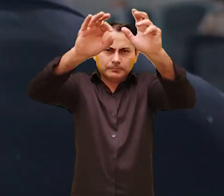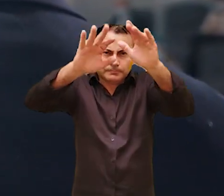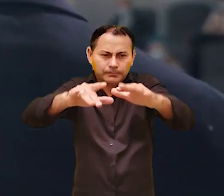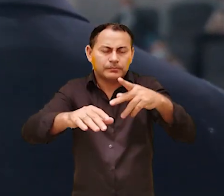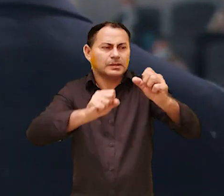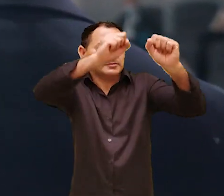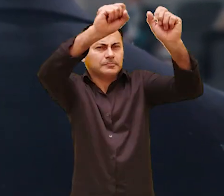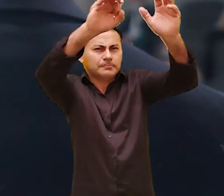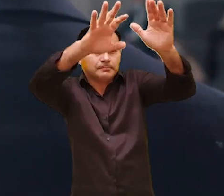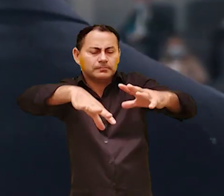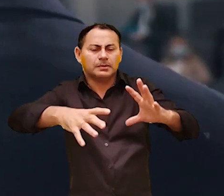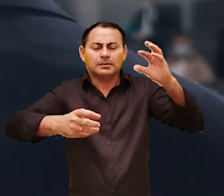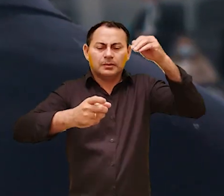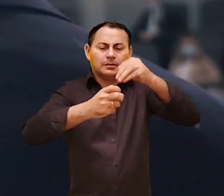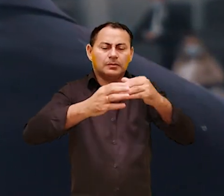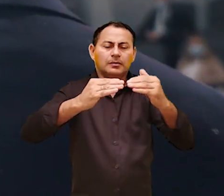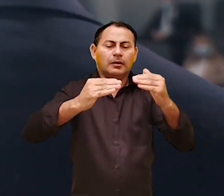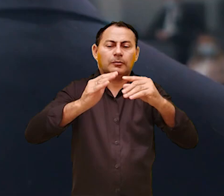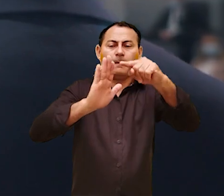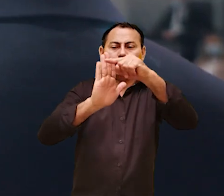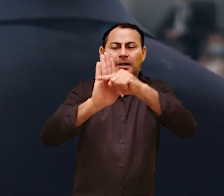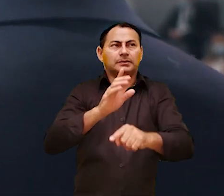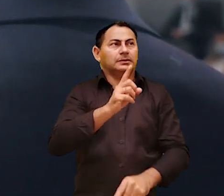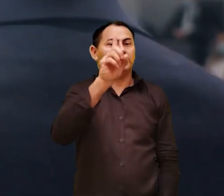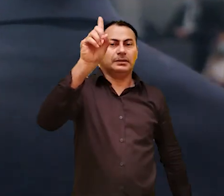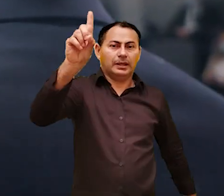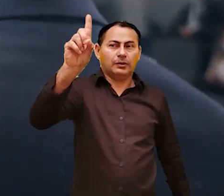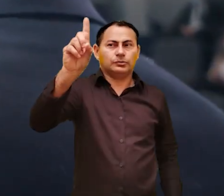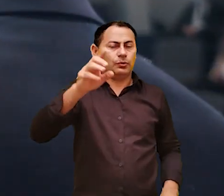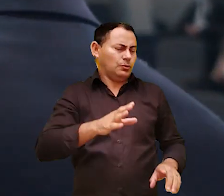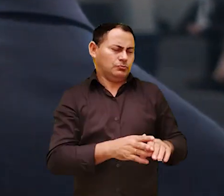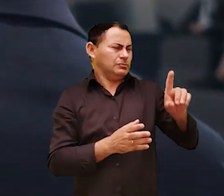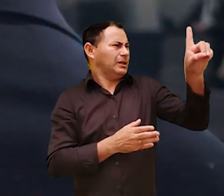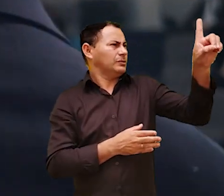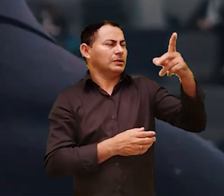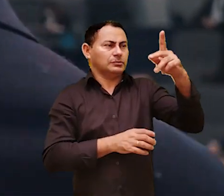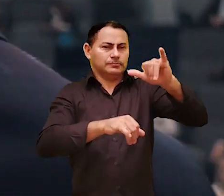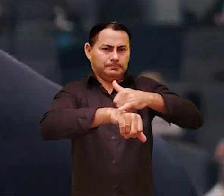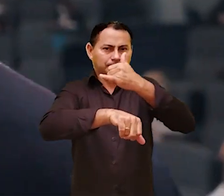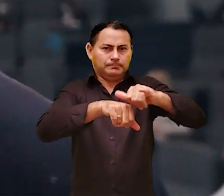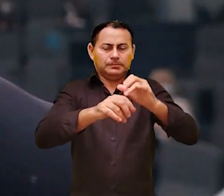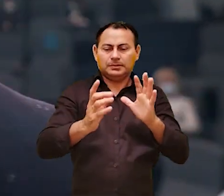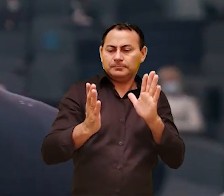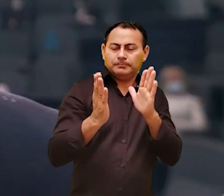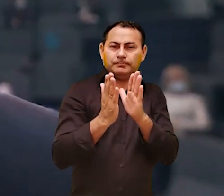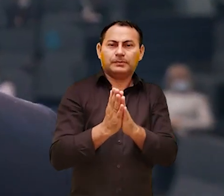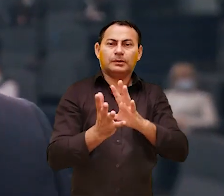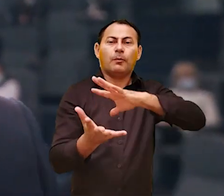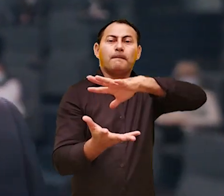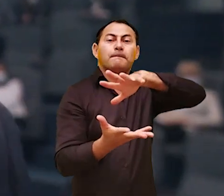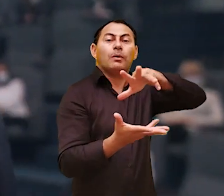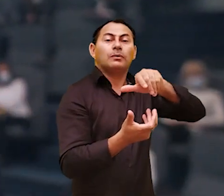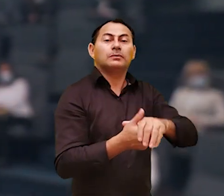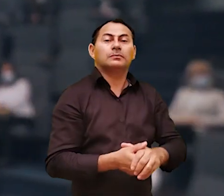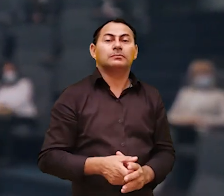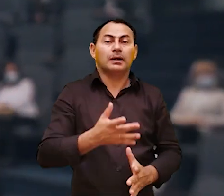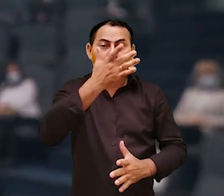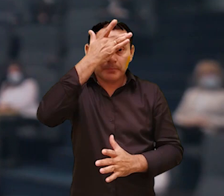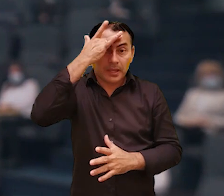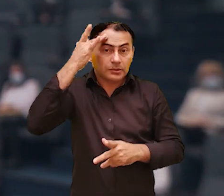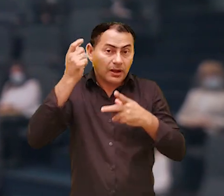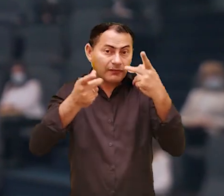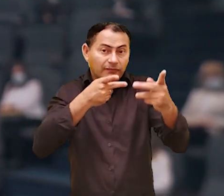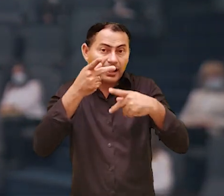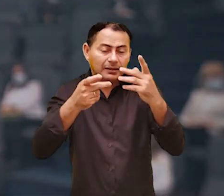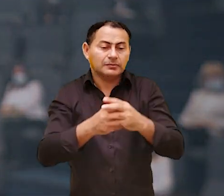homem abençoado e suas bênçãos se encaixam no plano de Deus e na sua estratégia para impactar no mundo. Quando